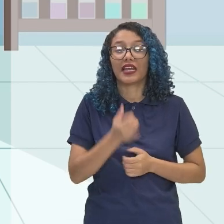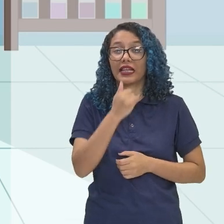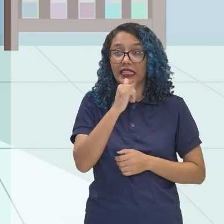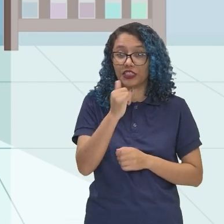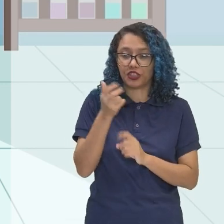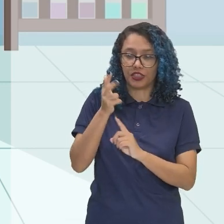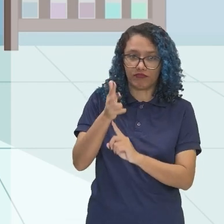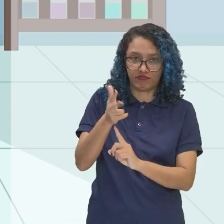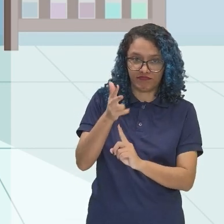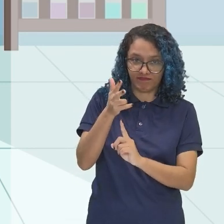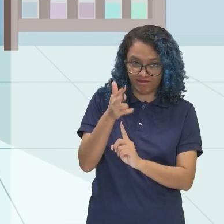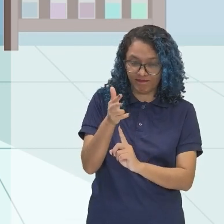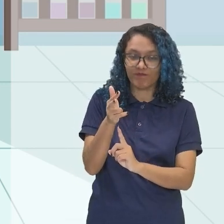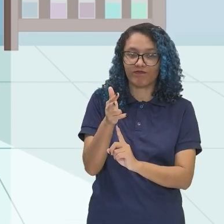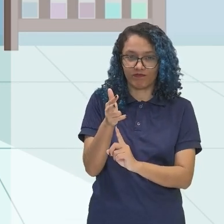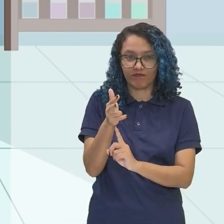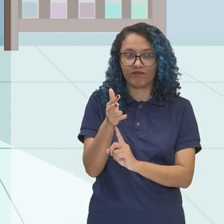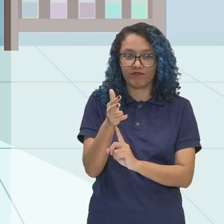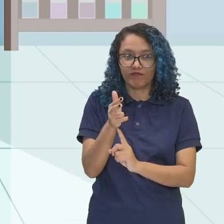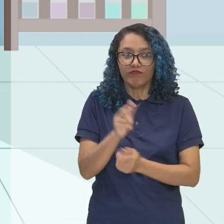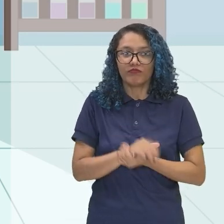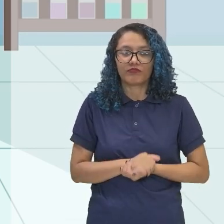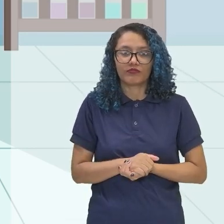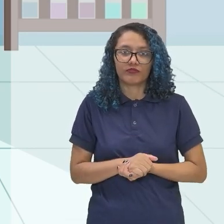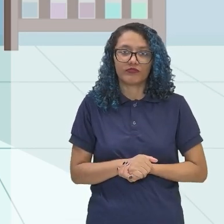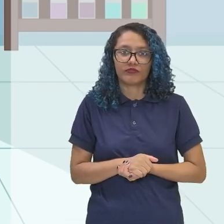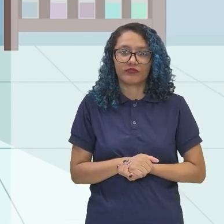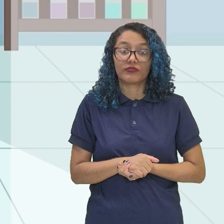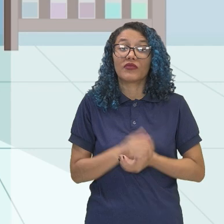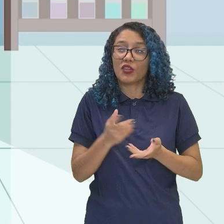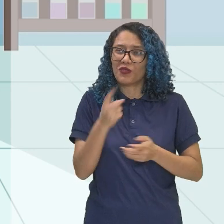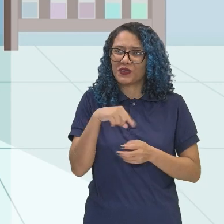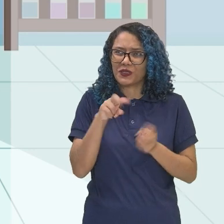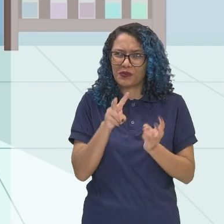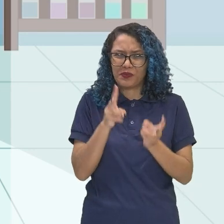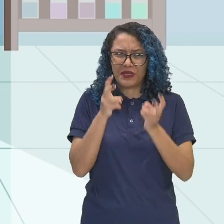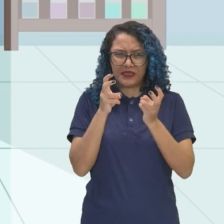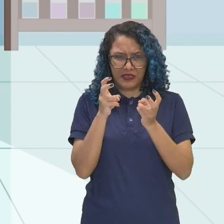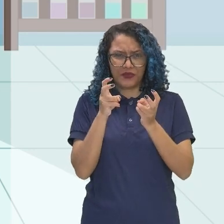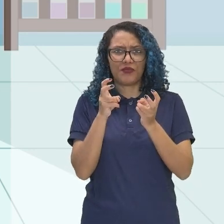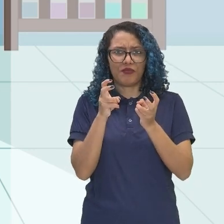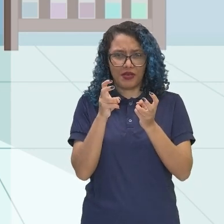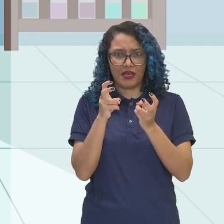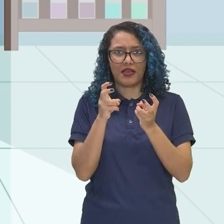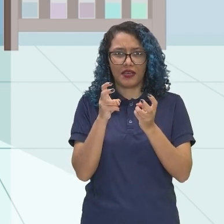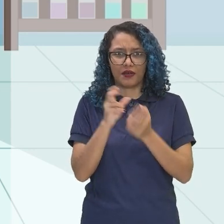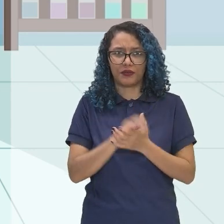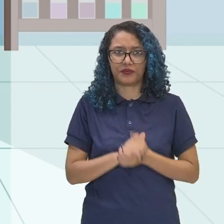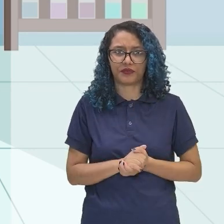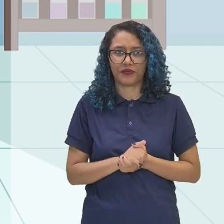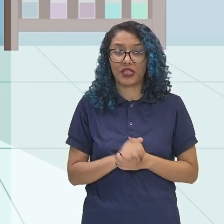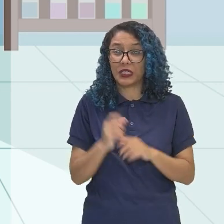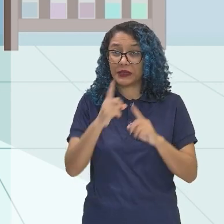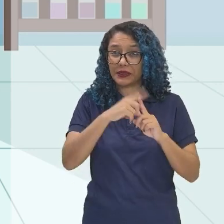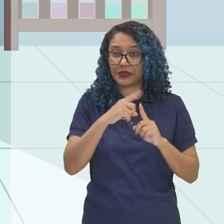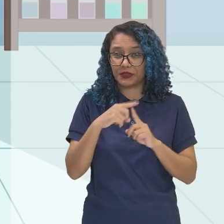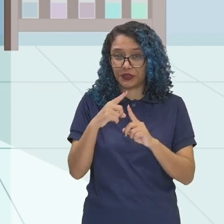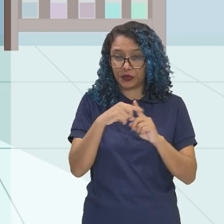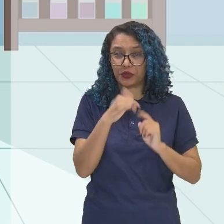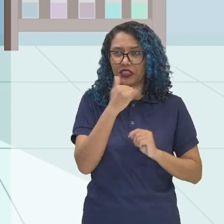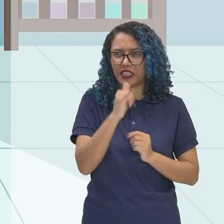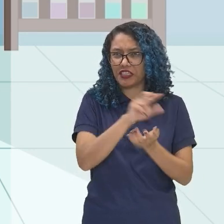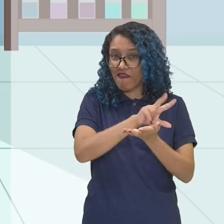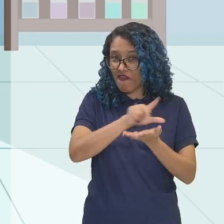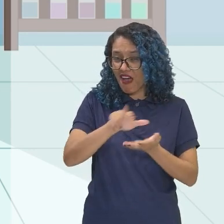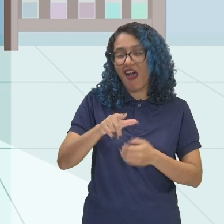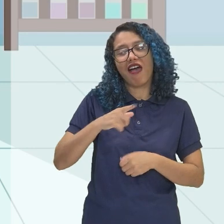eólica. Então, no nosso vídeo, vocês puderam perceber como existem aí várias modalidades de